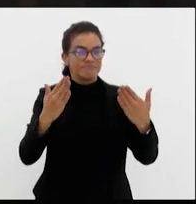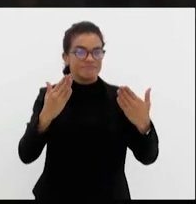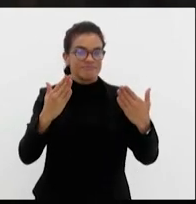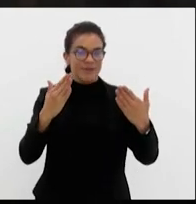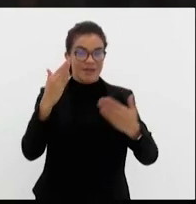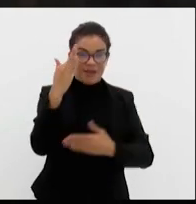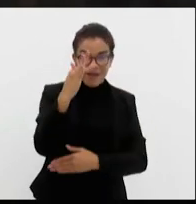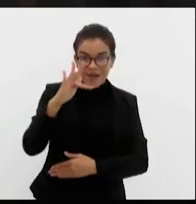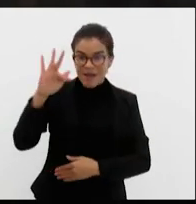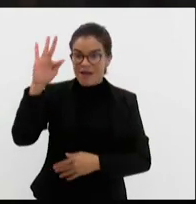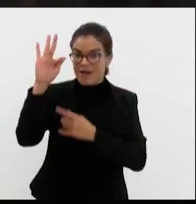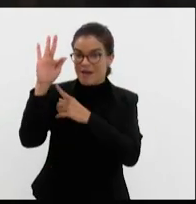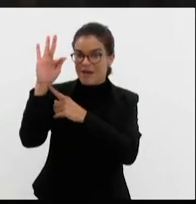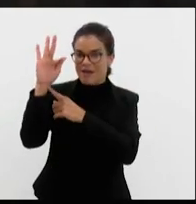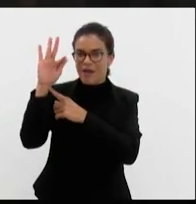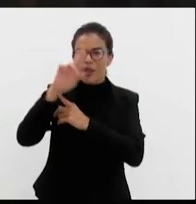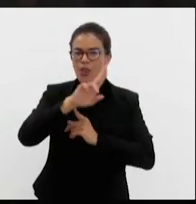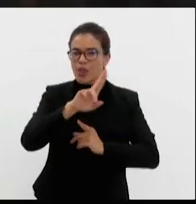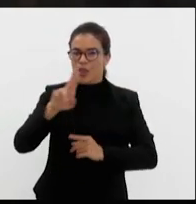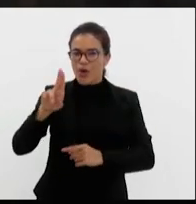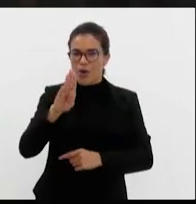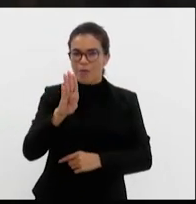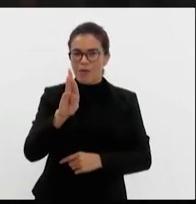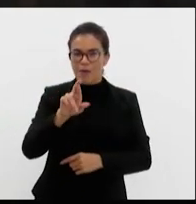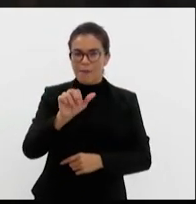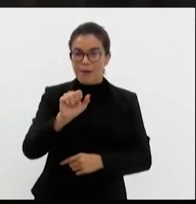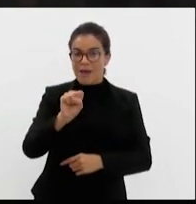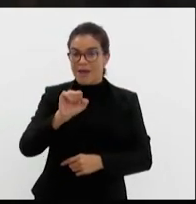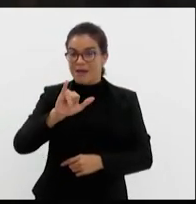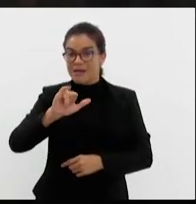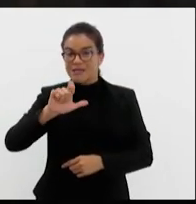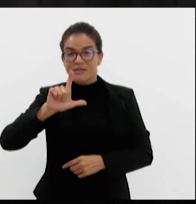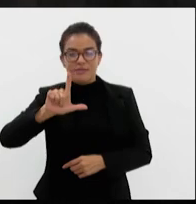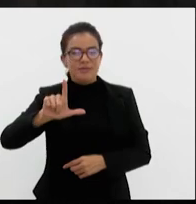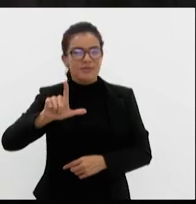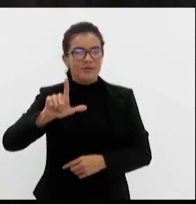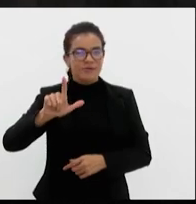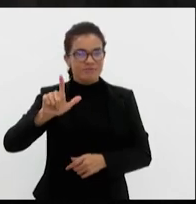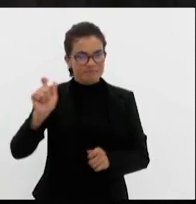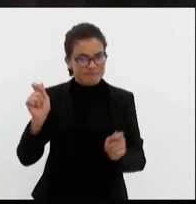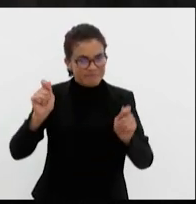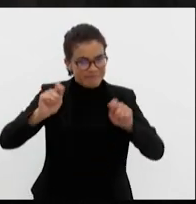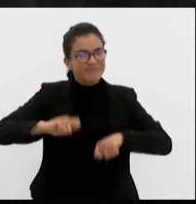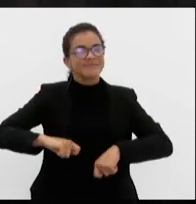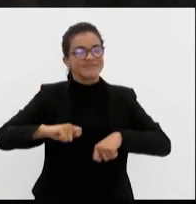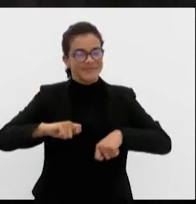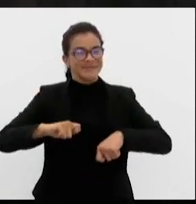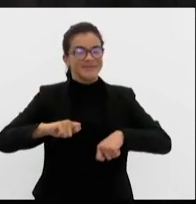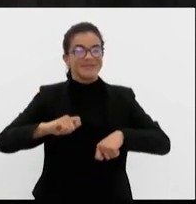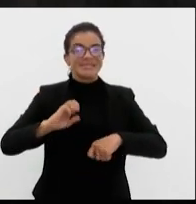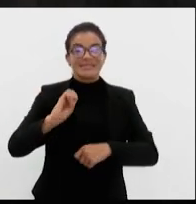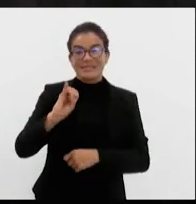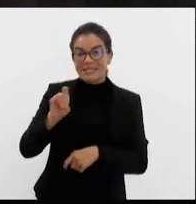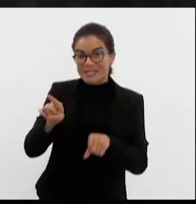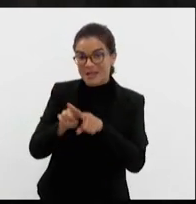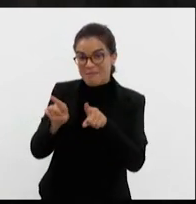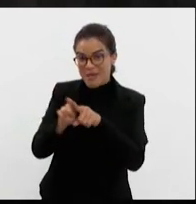federação chamada Brasil, ela só dá certa se der certo